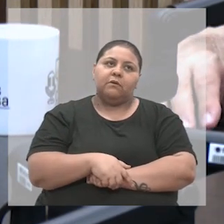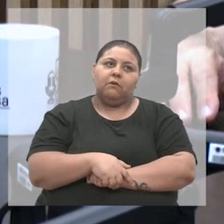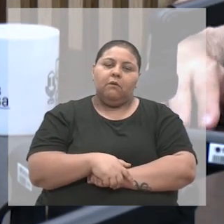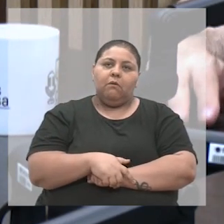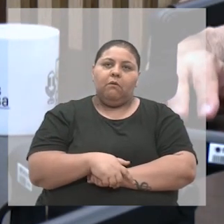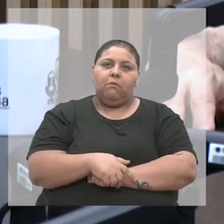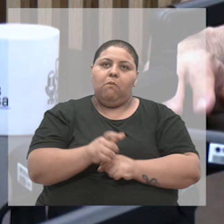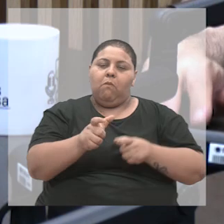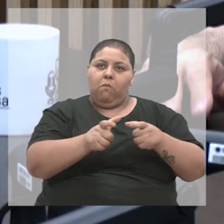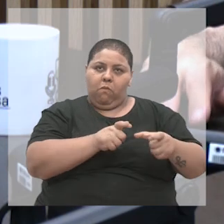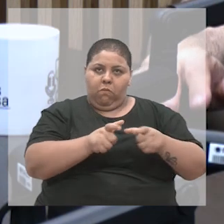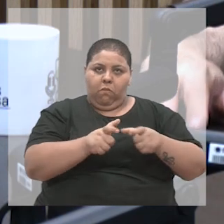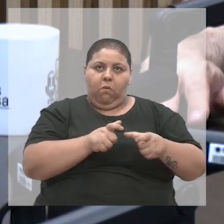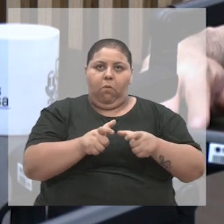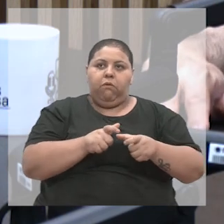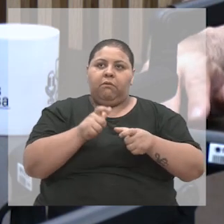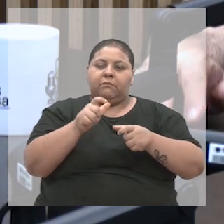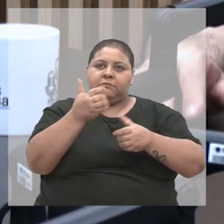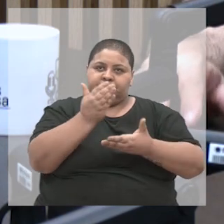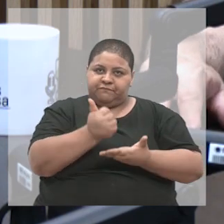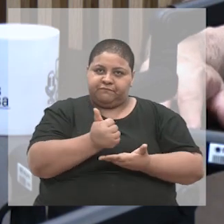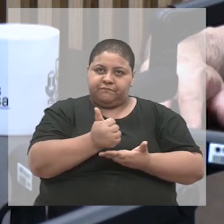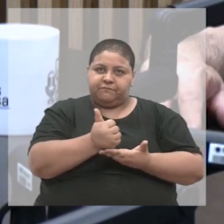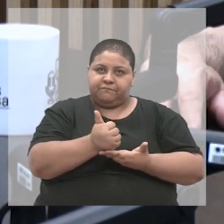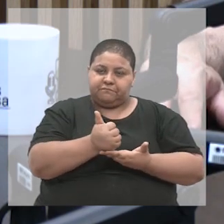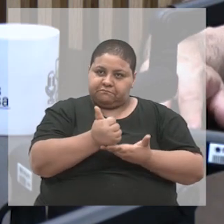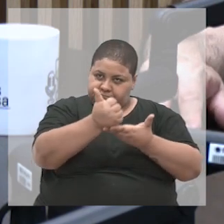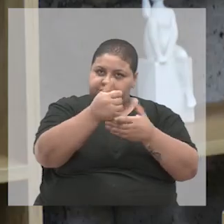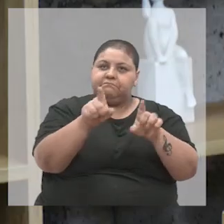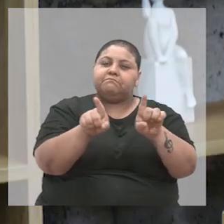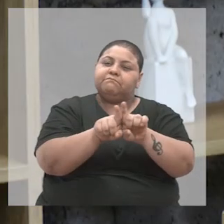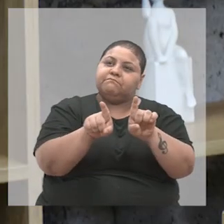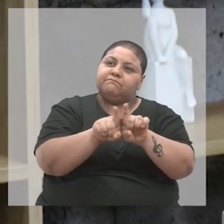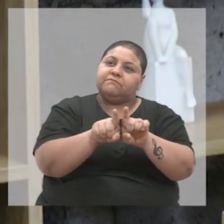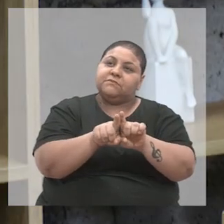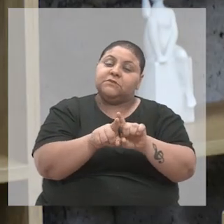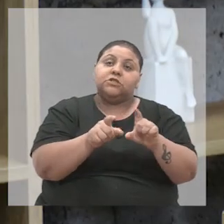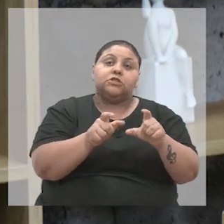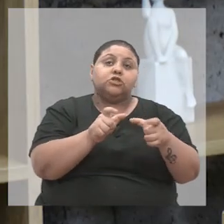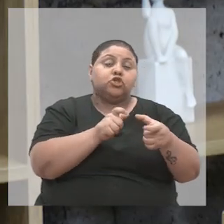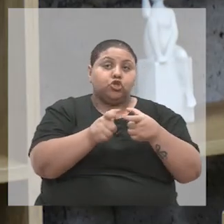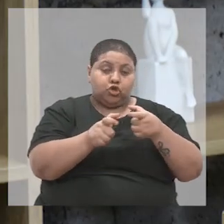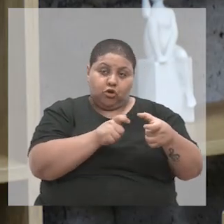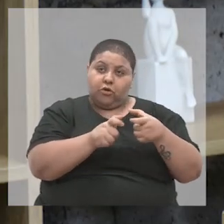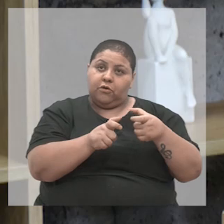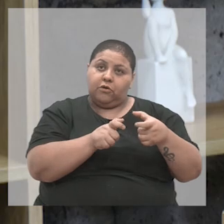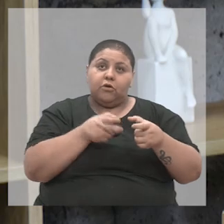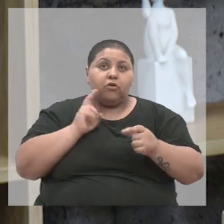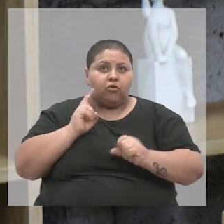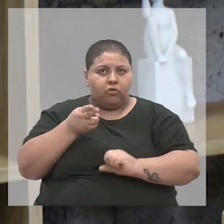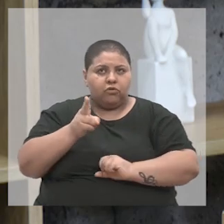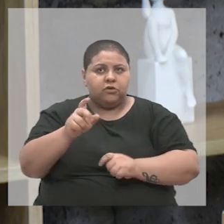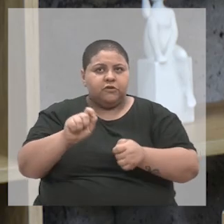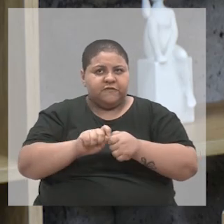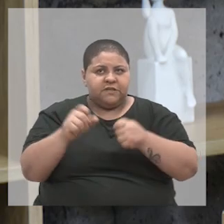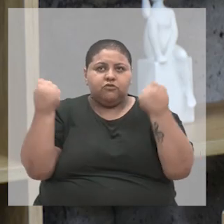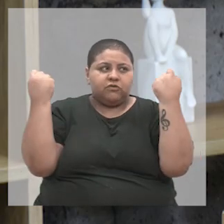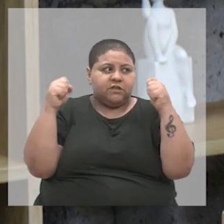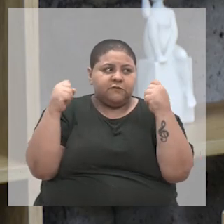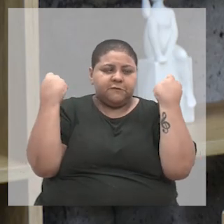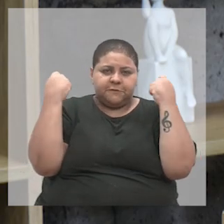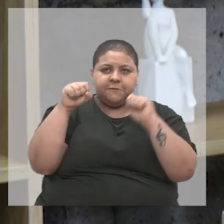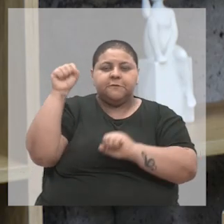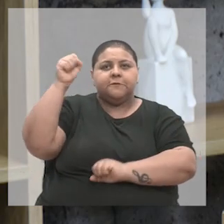que está jogando aí, está nos assessorando aí como auxiliar técnico. E joga e está fazendo educação física?